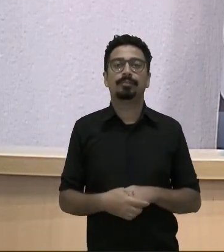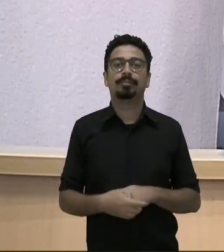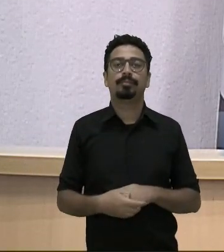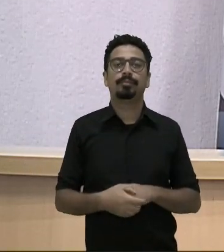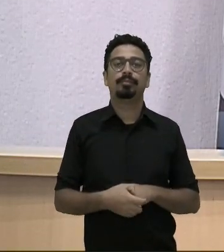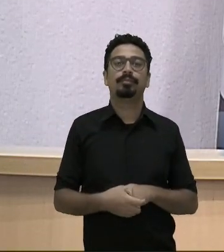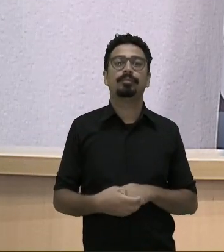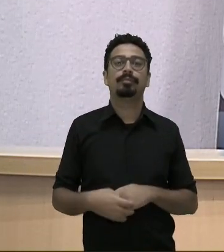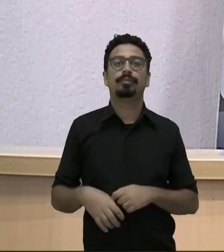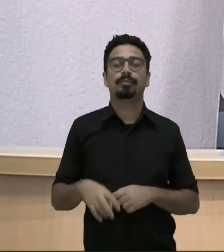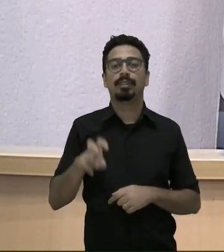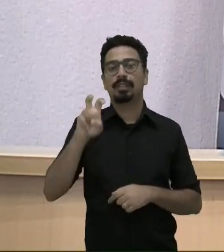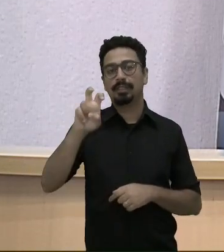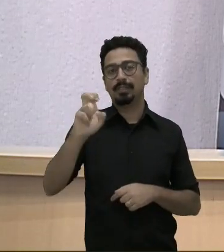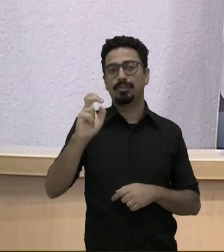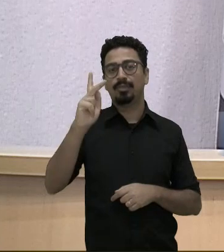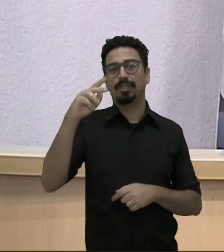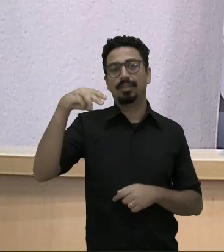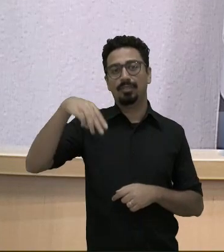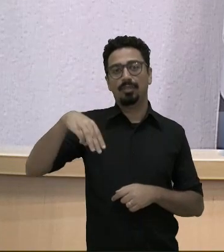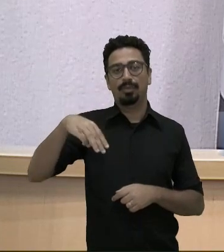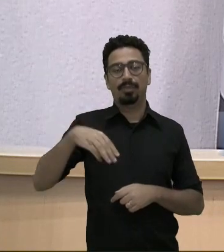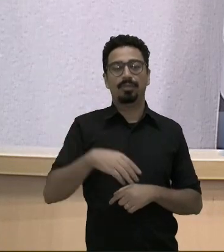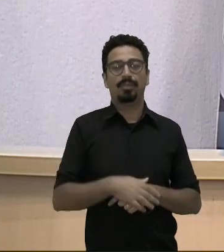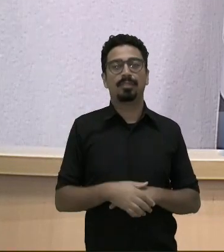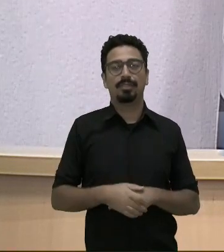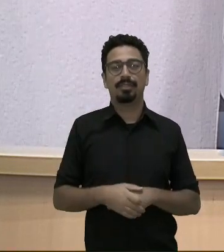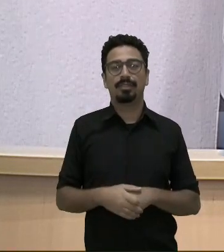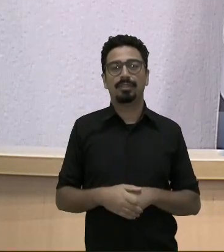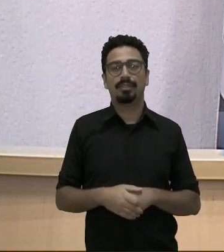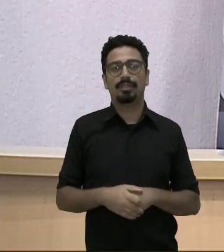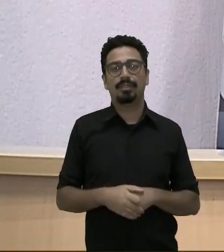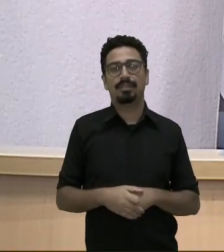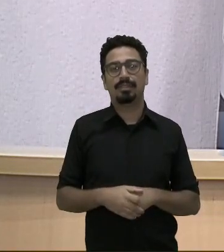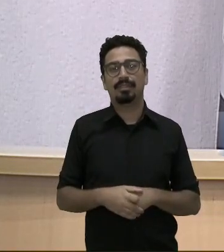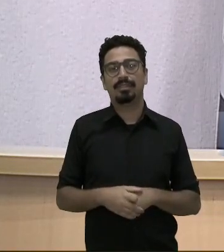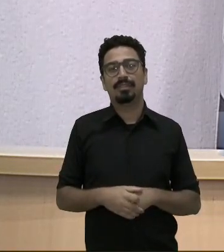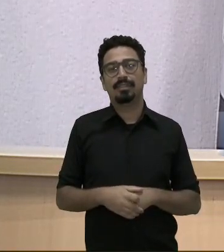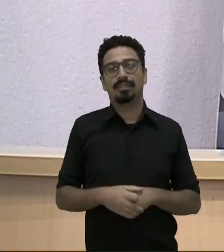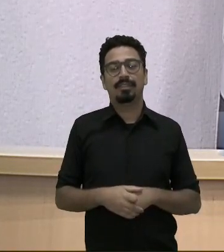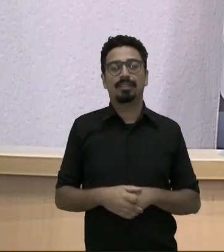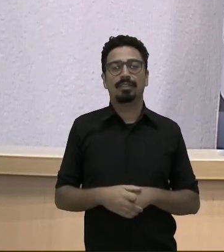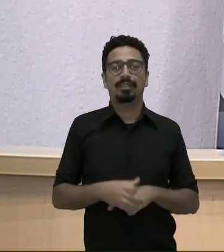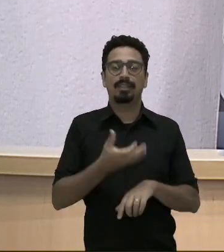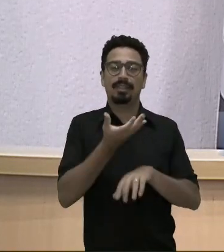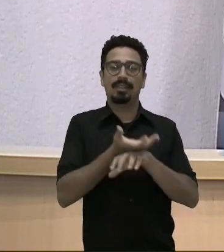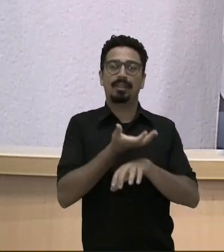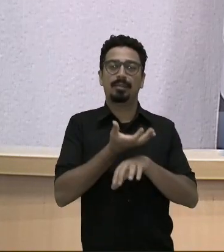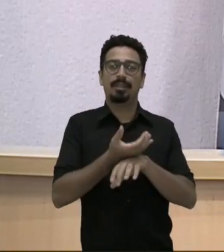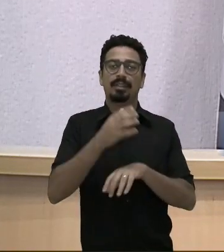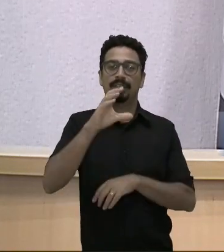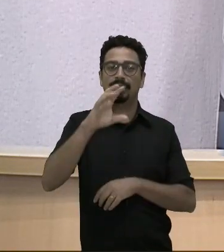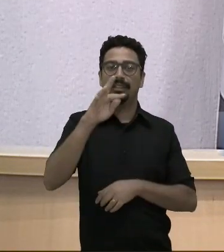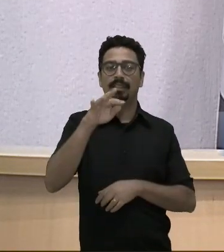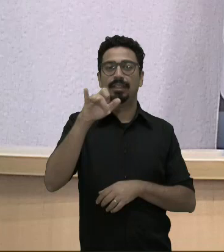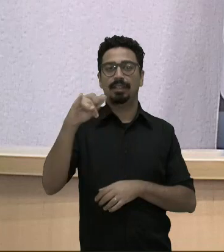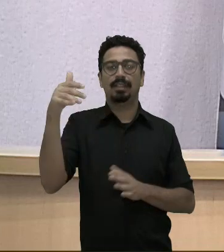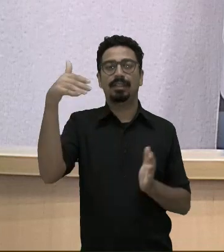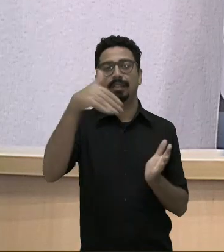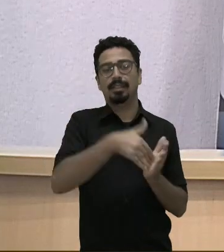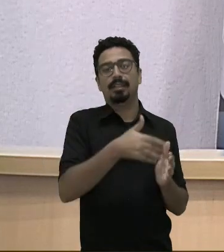Era 5 quilômetros, né, vereador? E ó, e foi ali. Era da Praça da CTI até a Praça